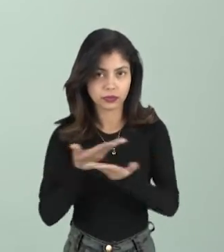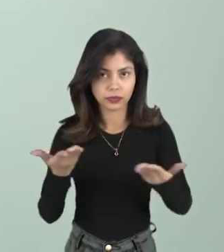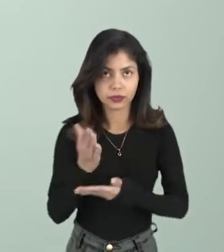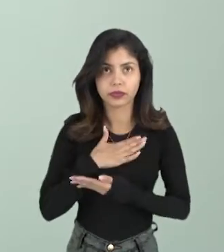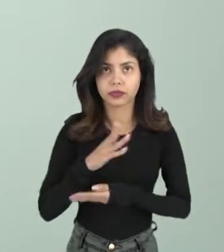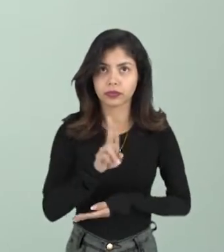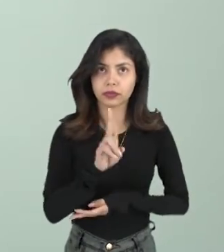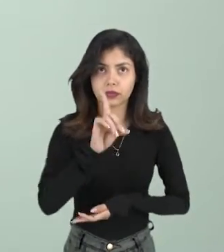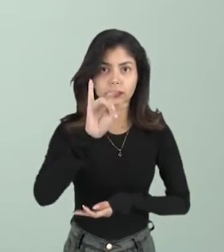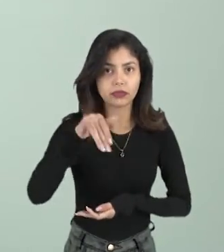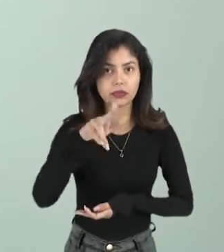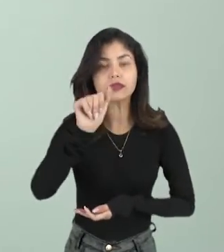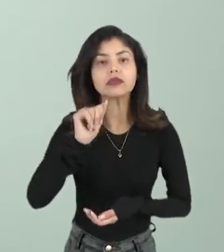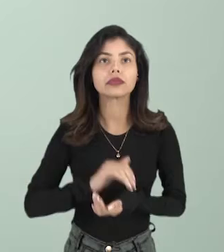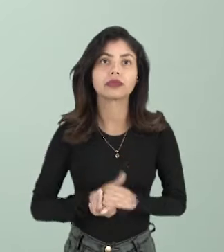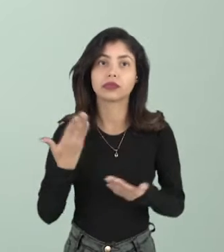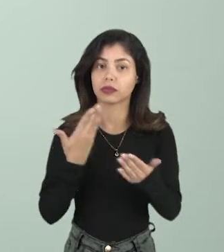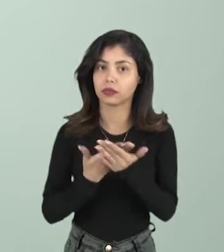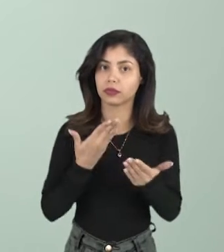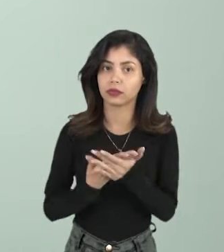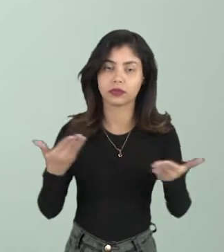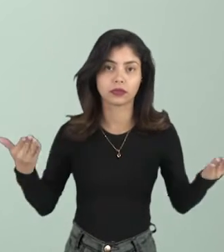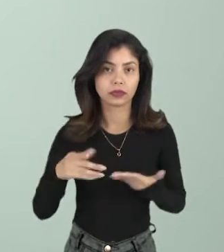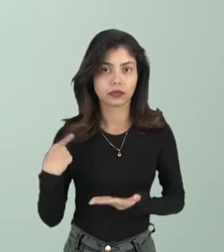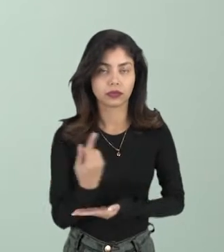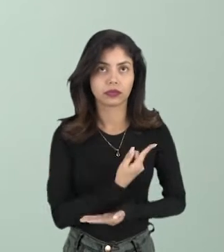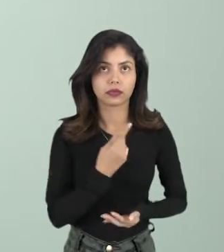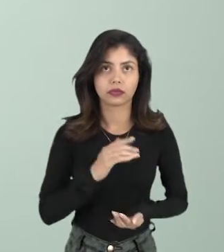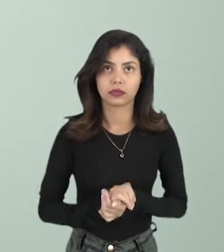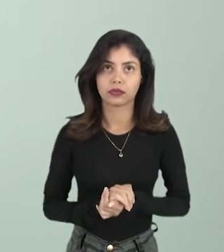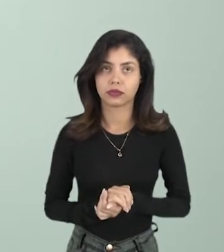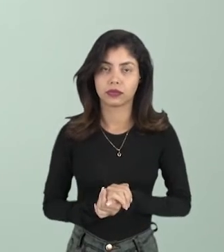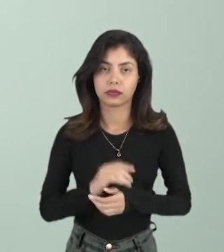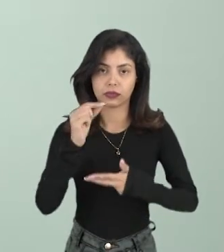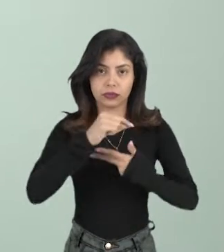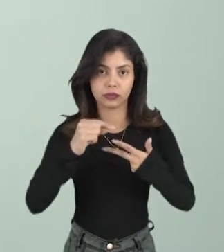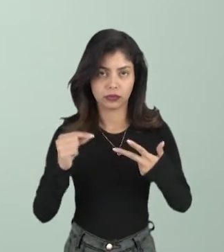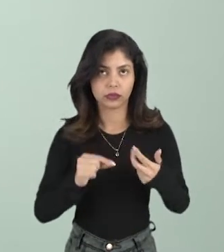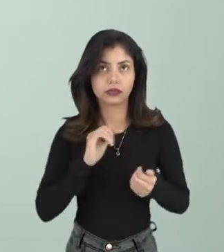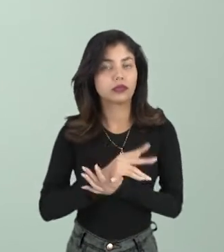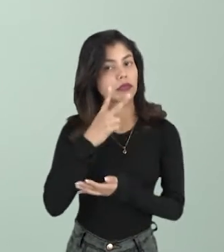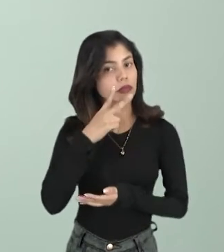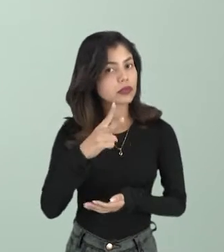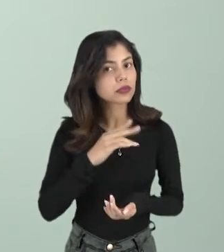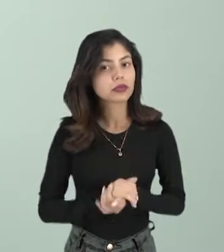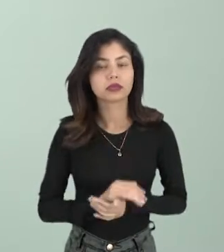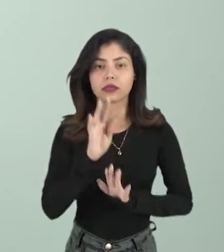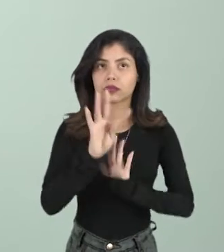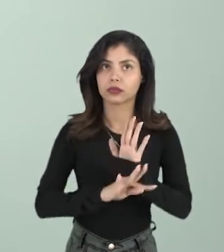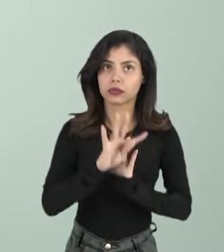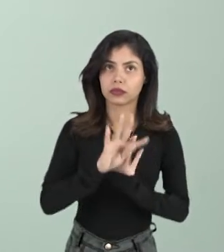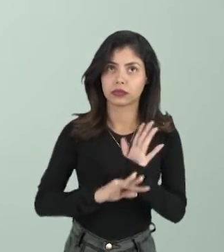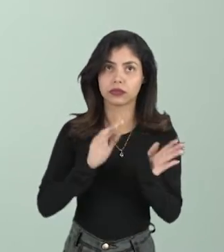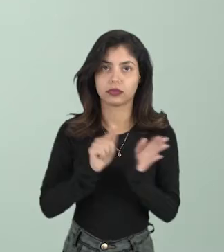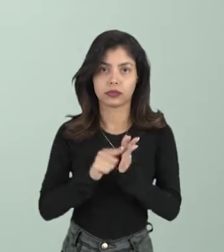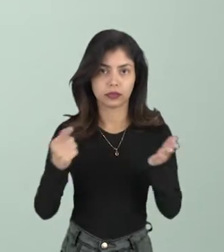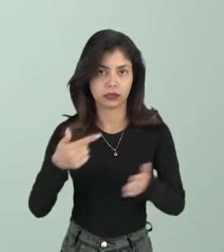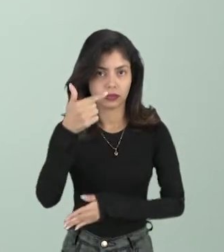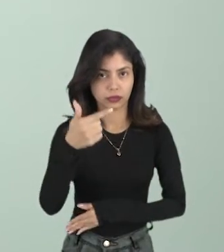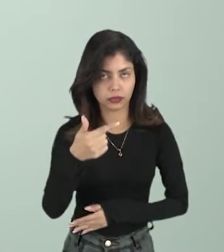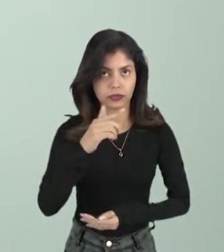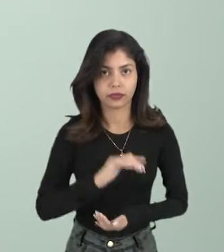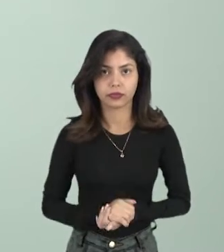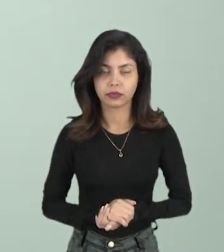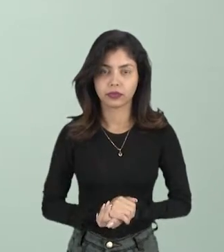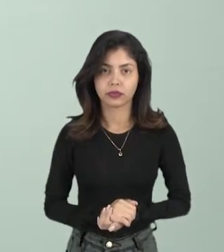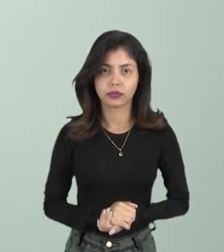todos, mi nombre es Deyanira y en la clase de hoy, las clases para el Enem, veremos texto periodístico parte 2,